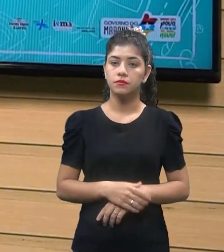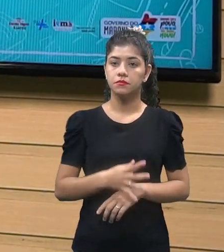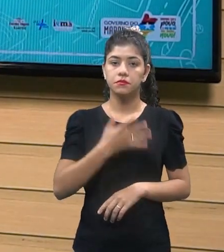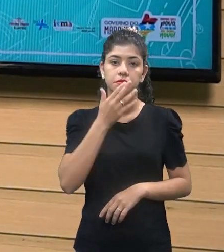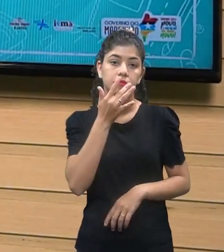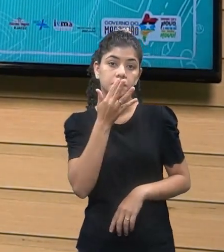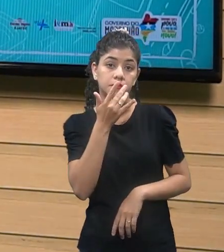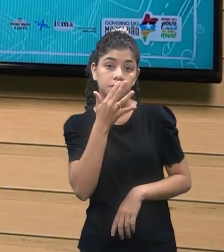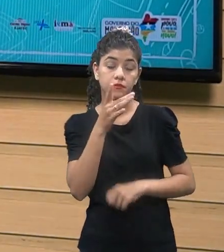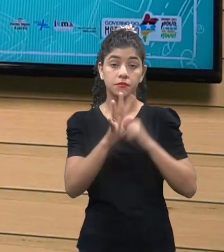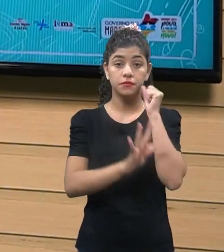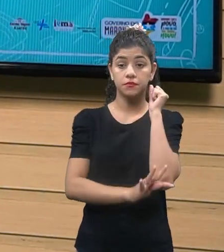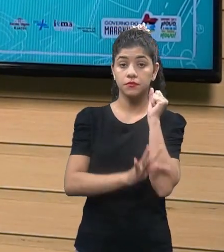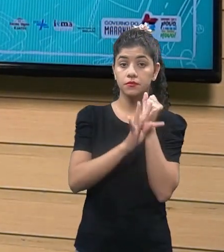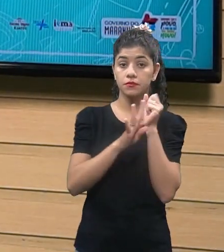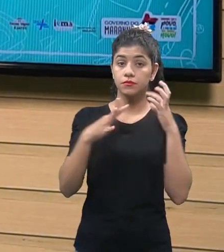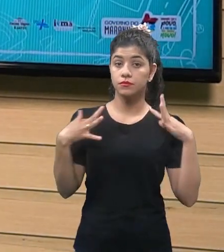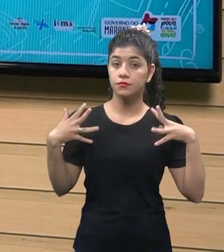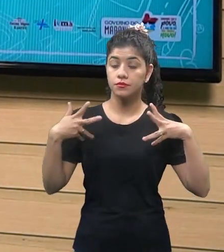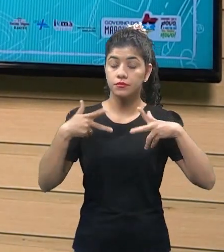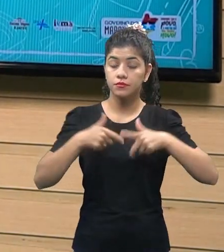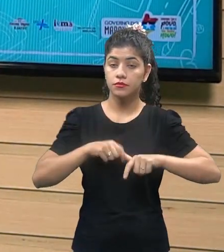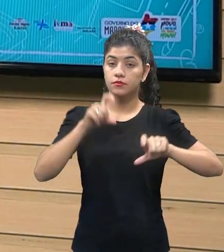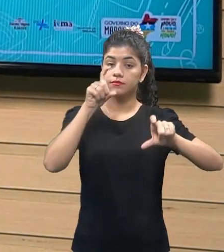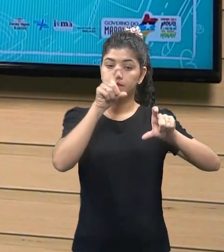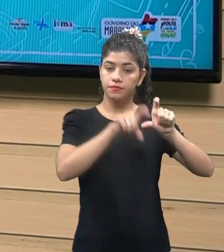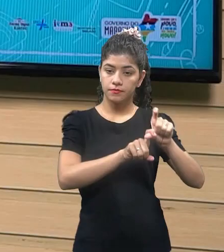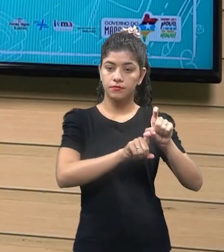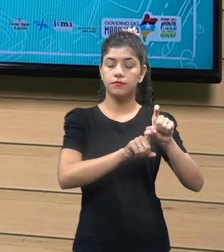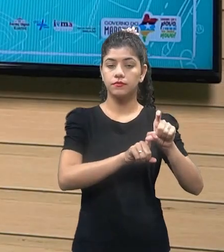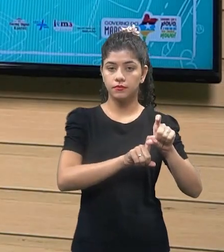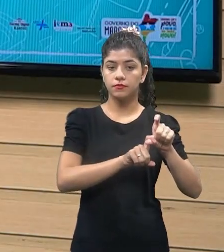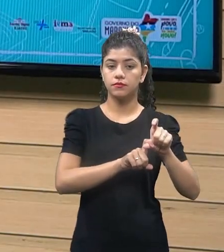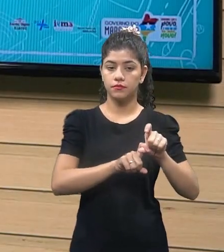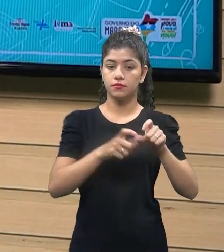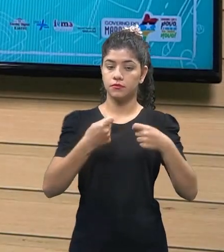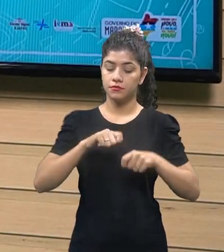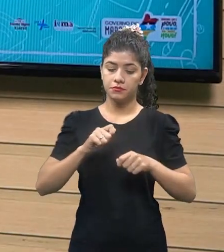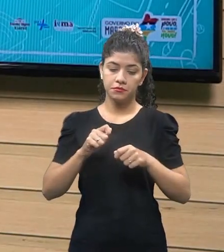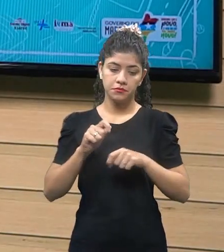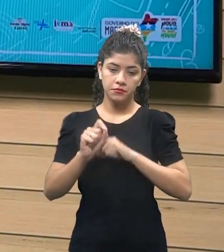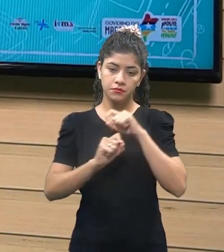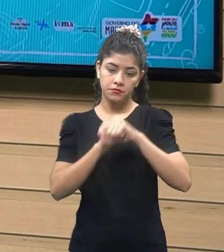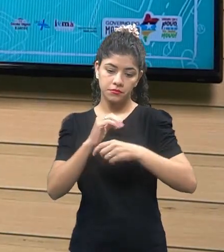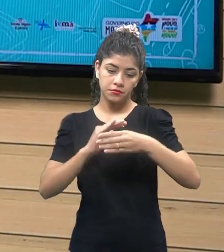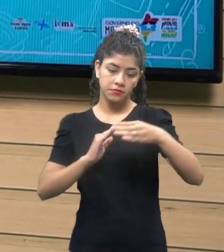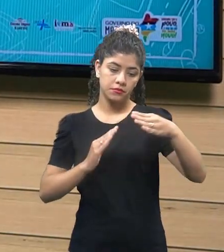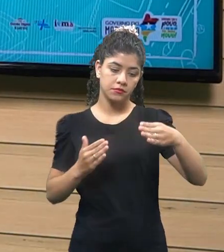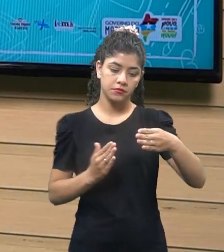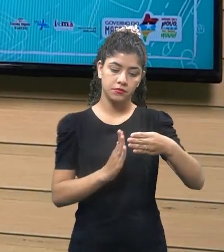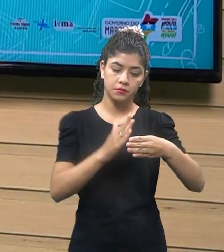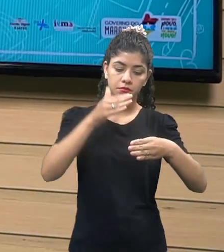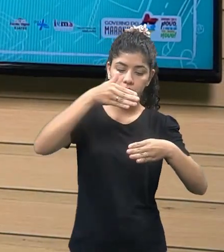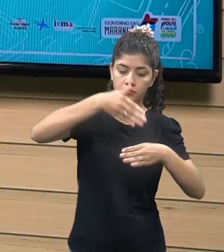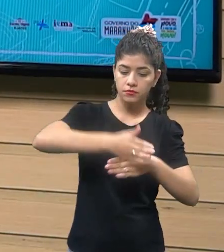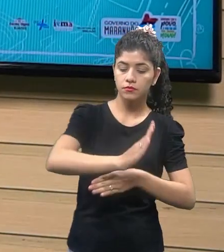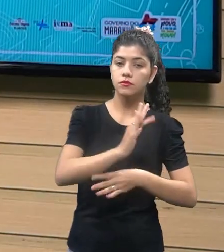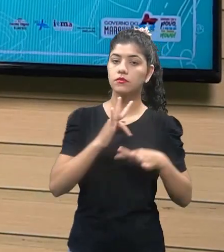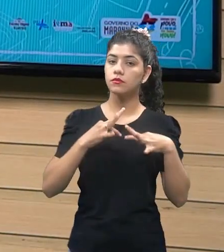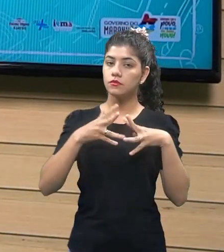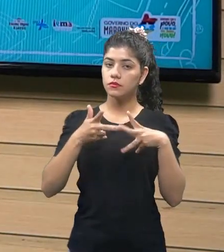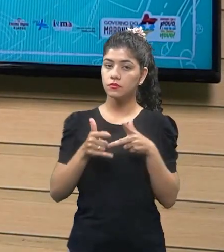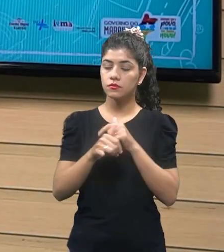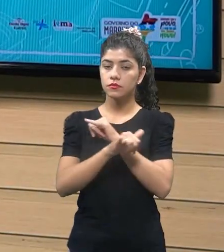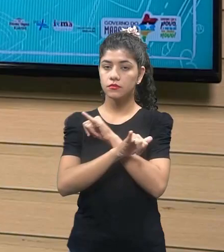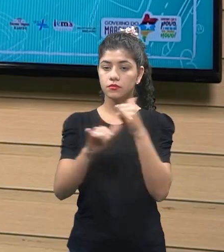e tudo isso depende do sensor, tá? Um obstáculo que ele vai ter que superar. E essa informação